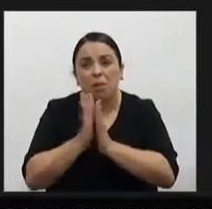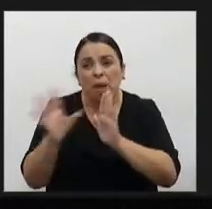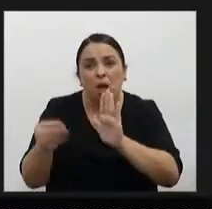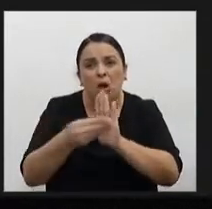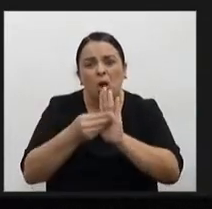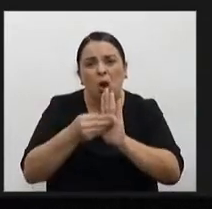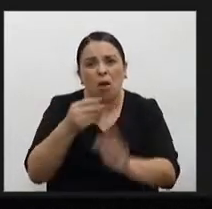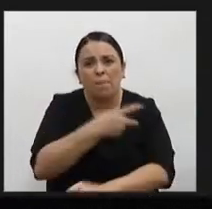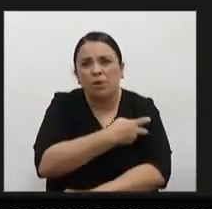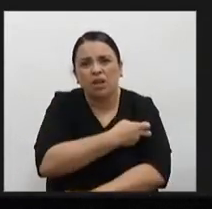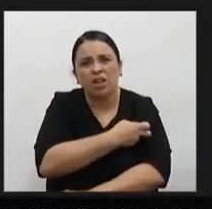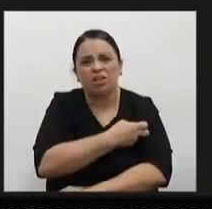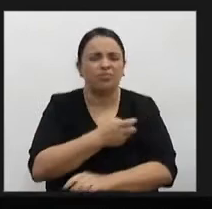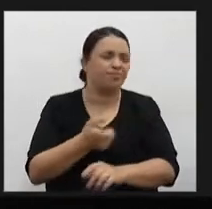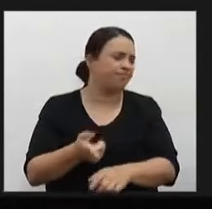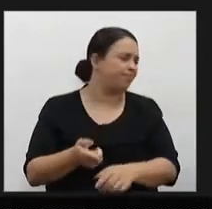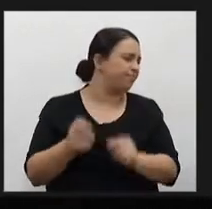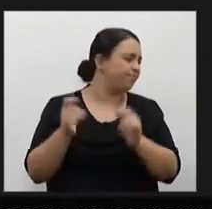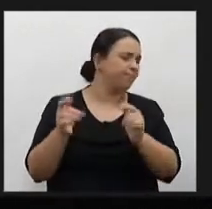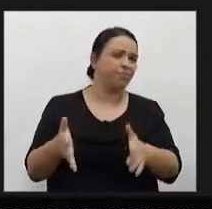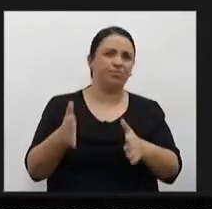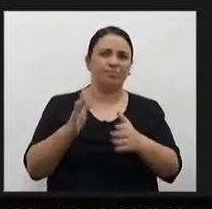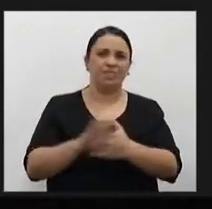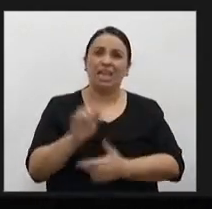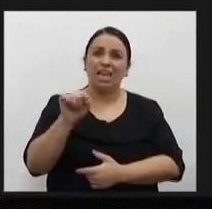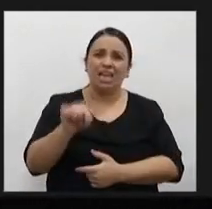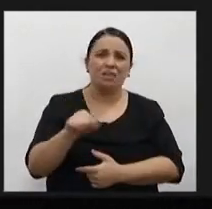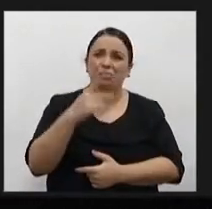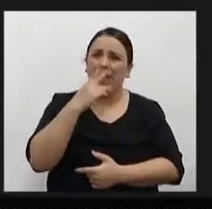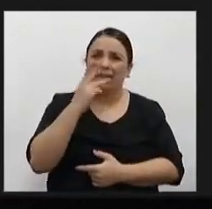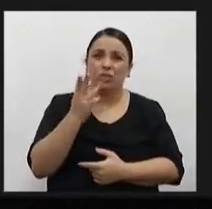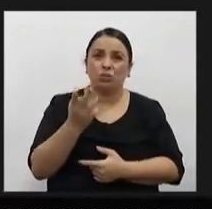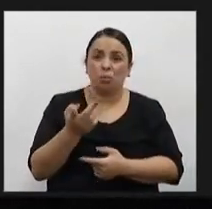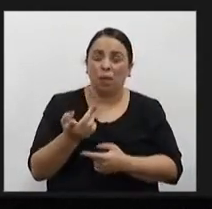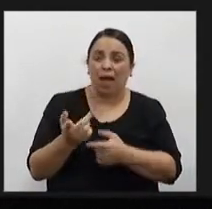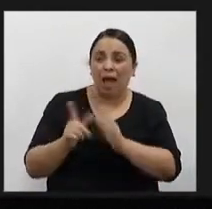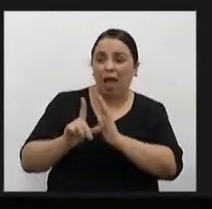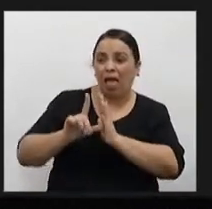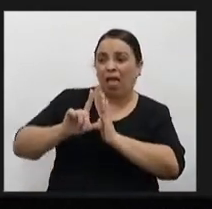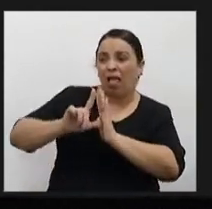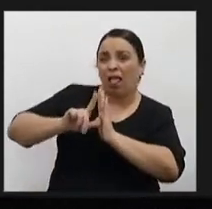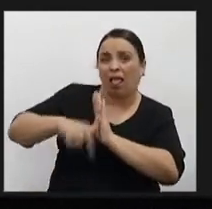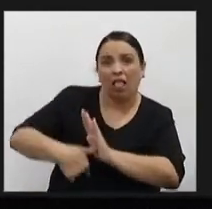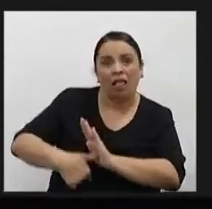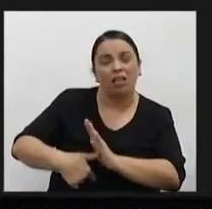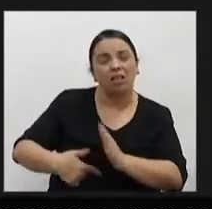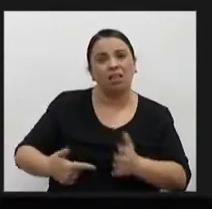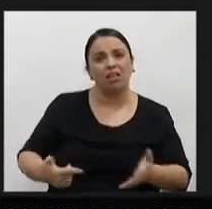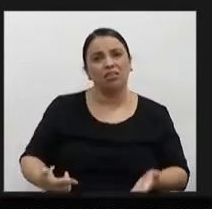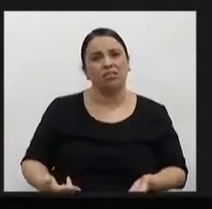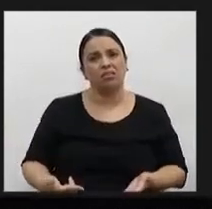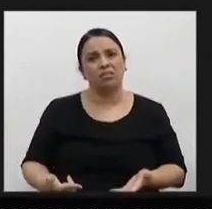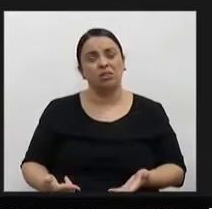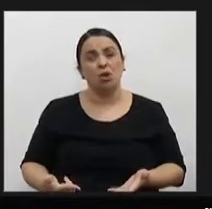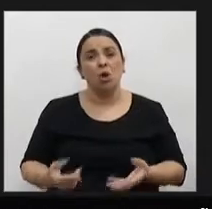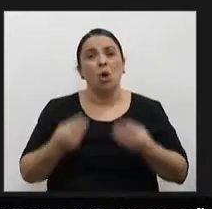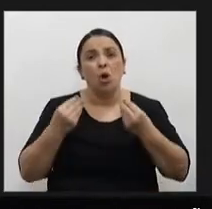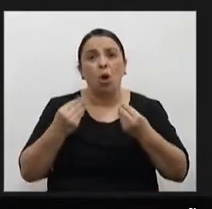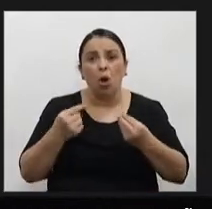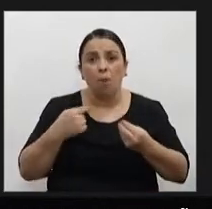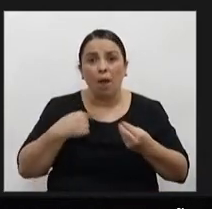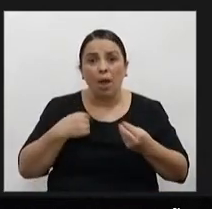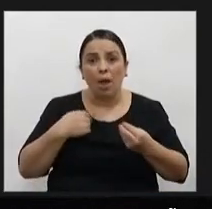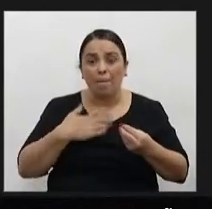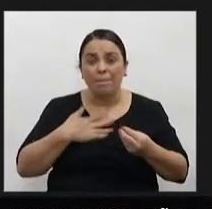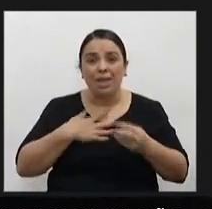E isso, para mim, é um retrocesso tão grande. Eu não precisava gastar energia aqui para pedir para ter